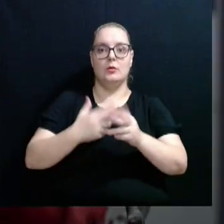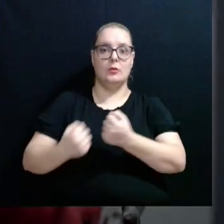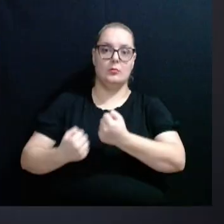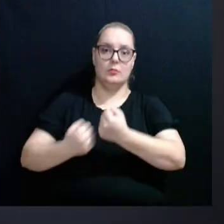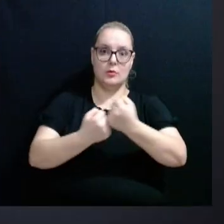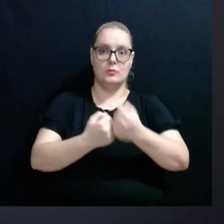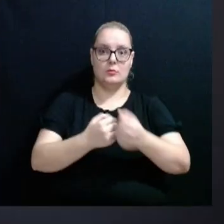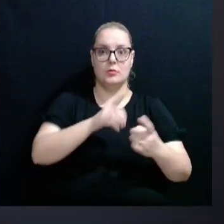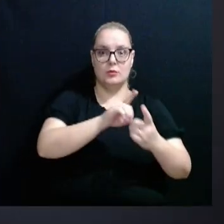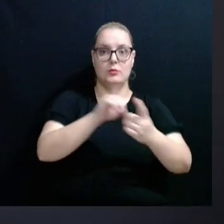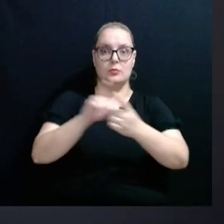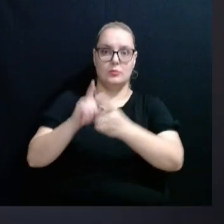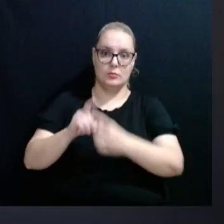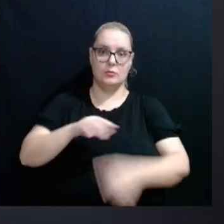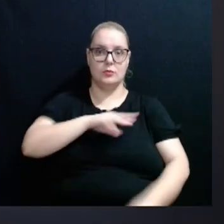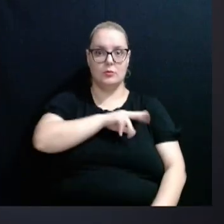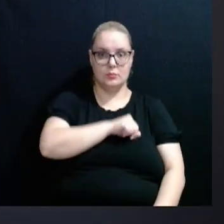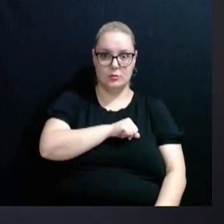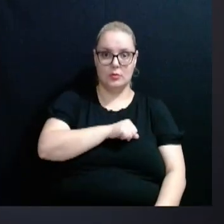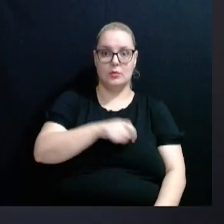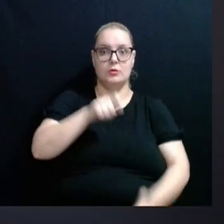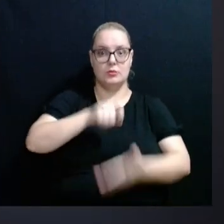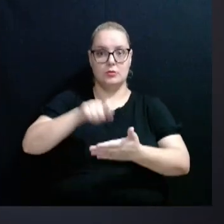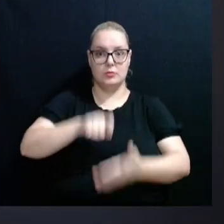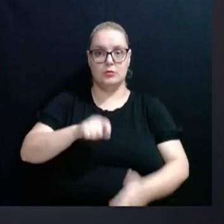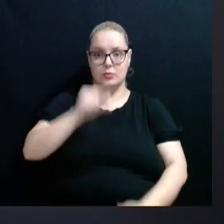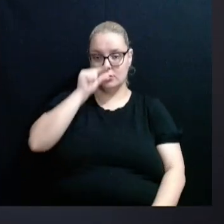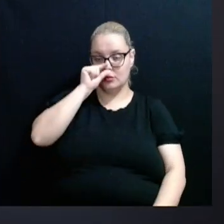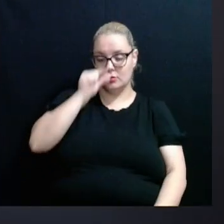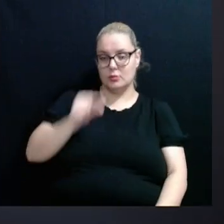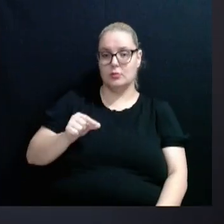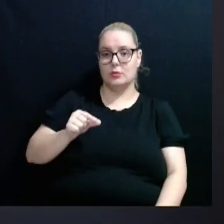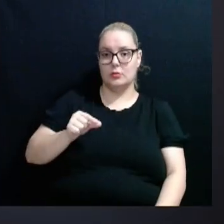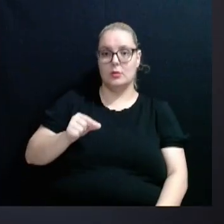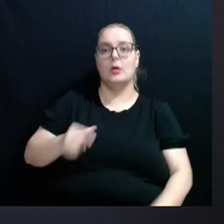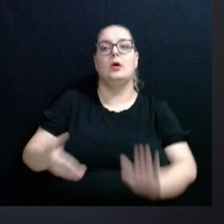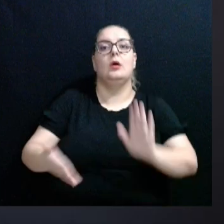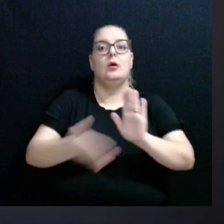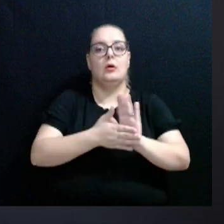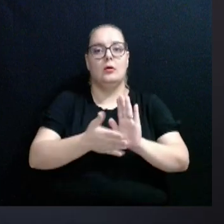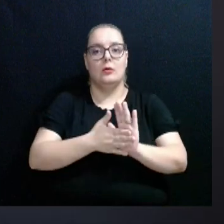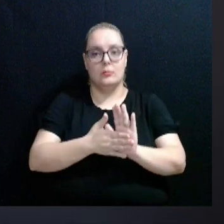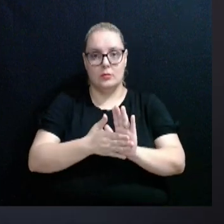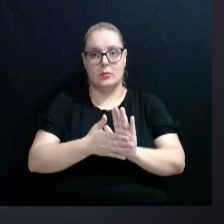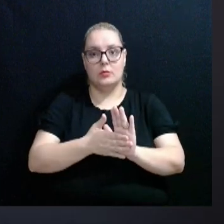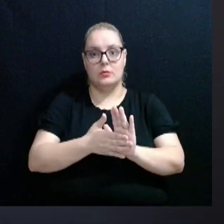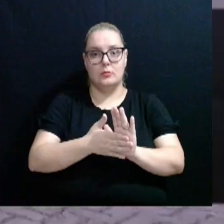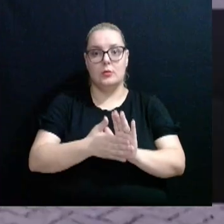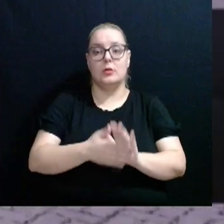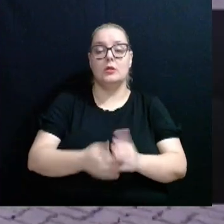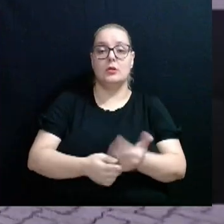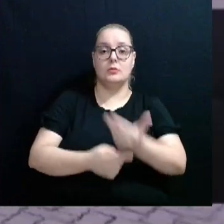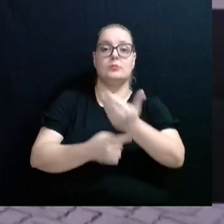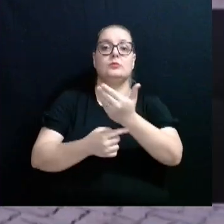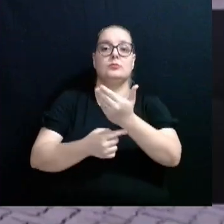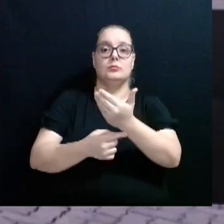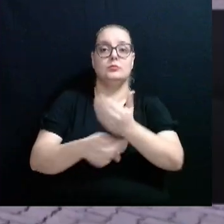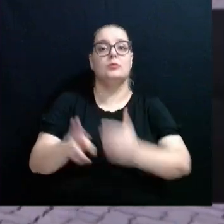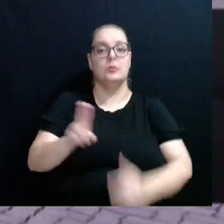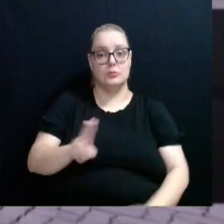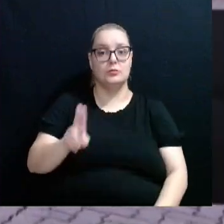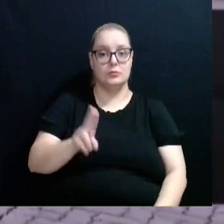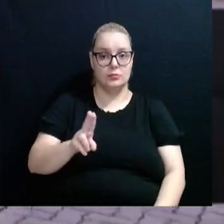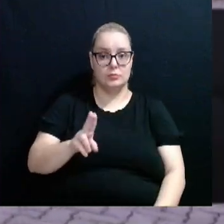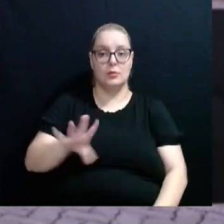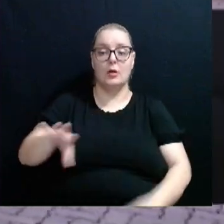do SAMU. De autoria do vereador Roberto Alves, a proposta estabelece que a tecnologia seja utilizada como complemento